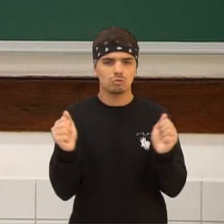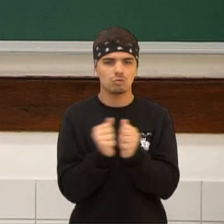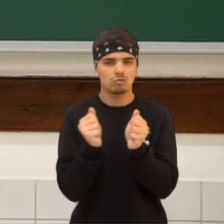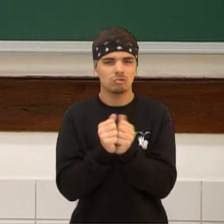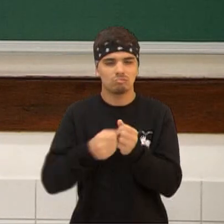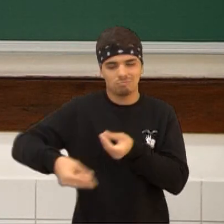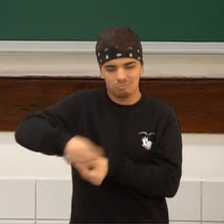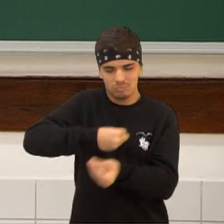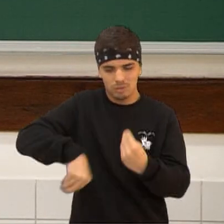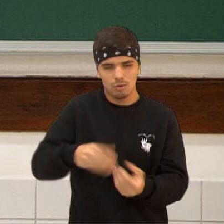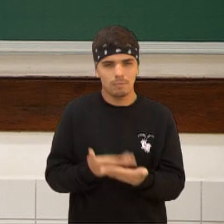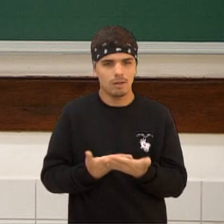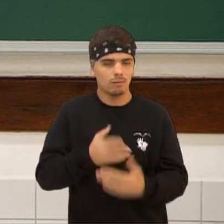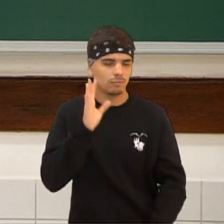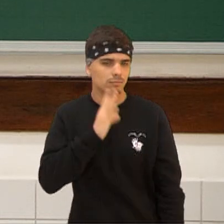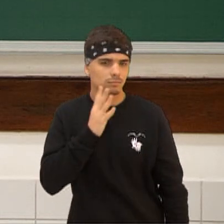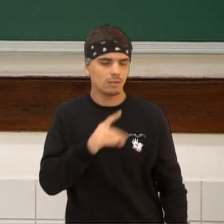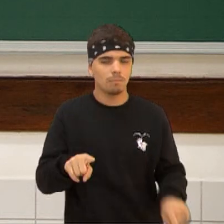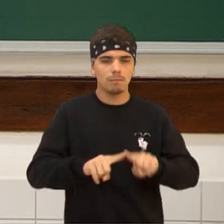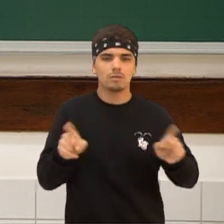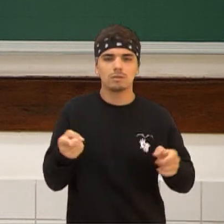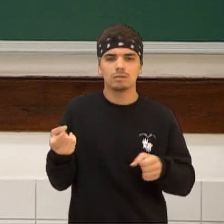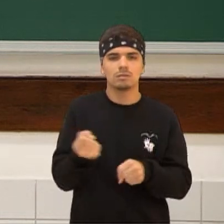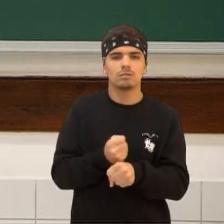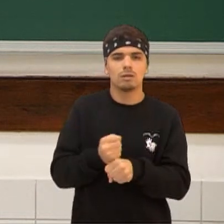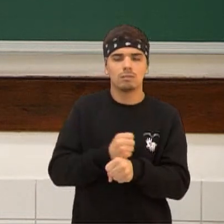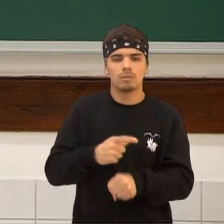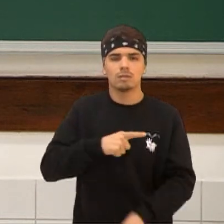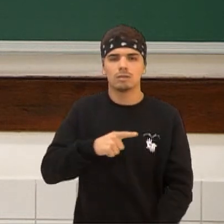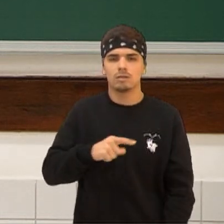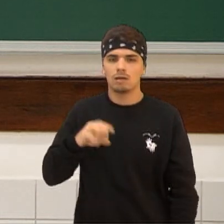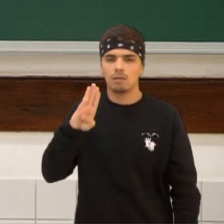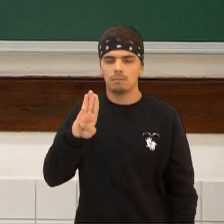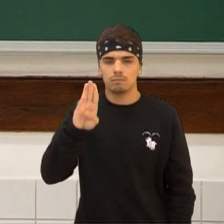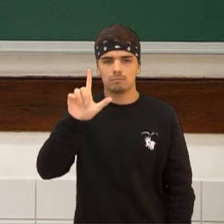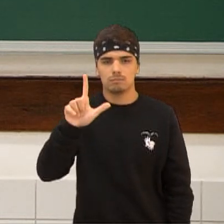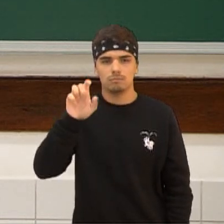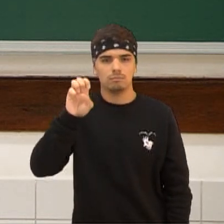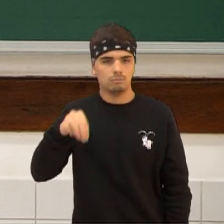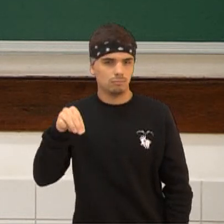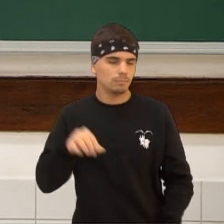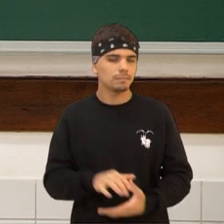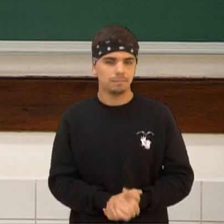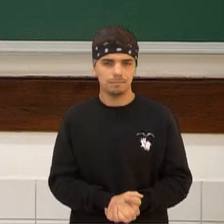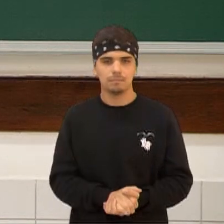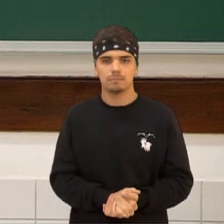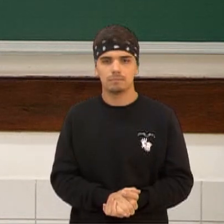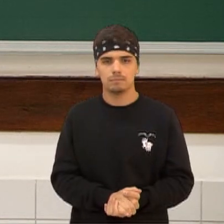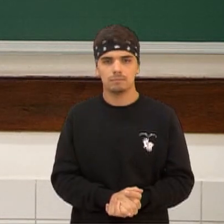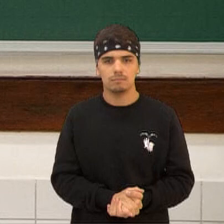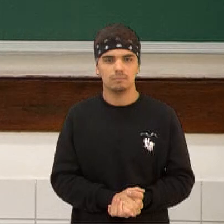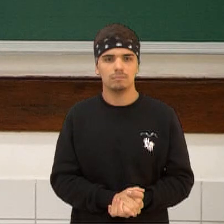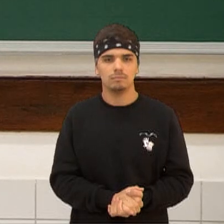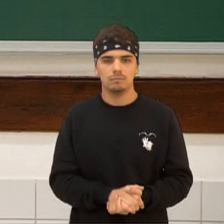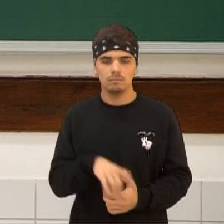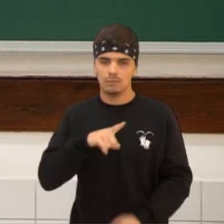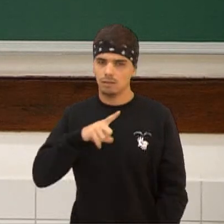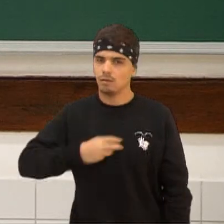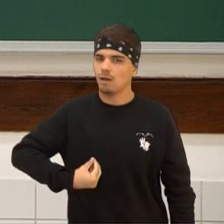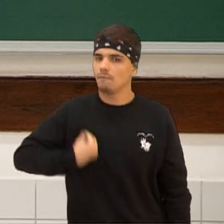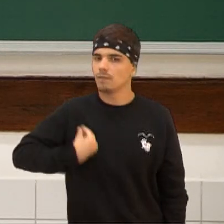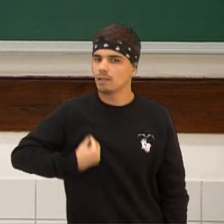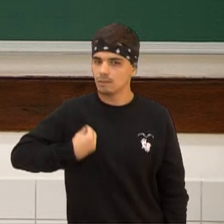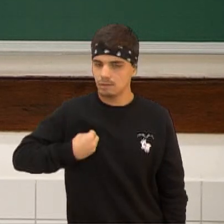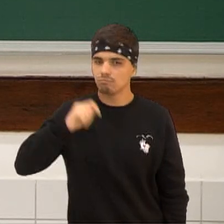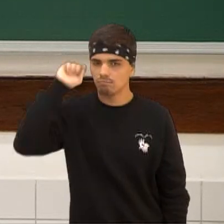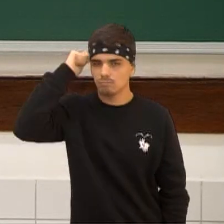mistura e faz uma aula bem legal. Agora, esse ano, a gente teve o Black Lives Matter, né? Vidas negras importam.